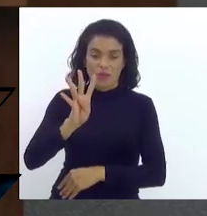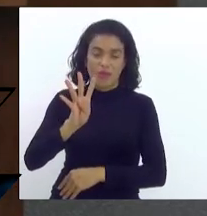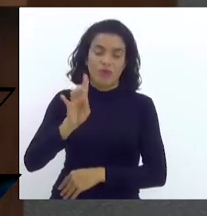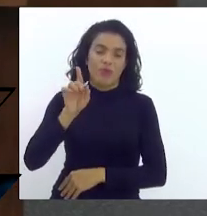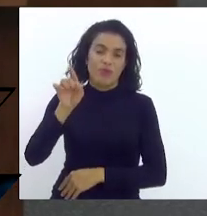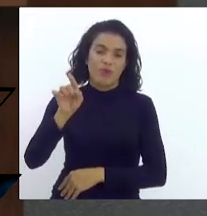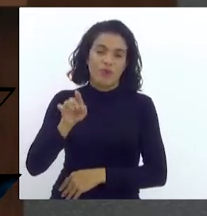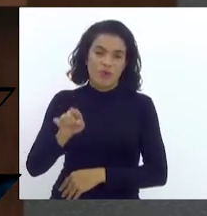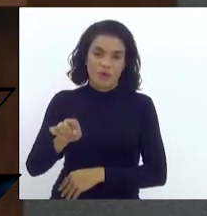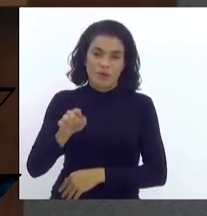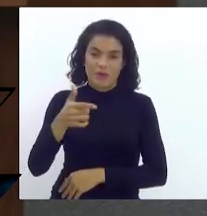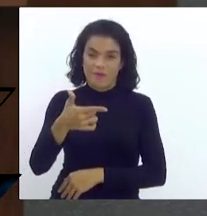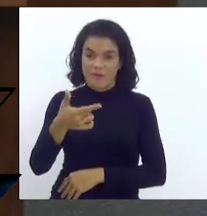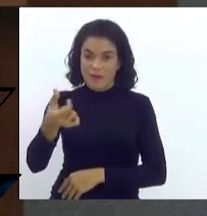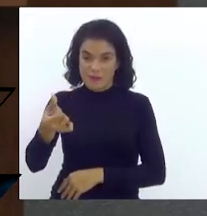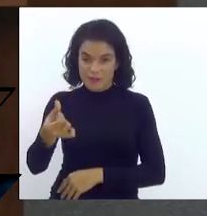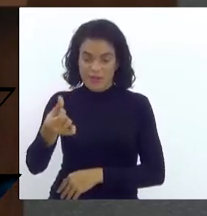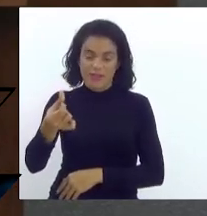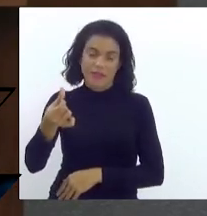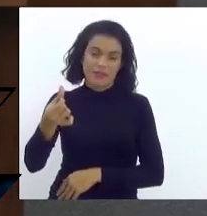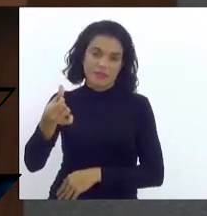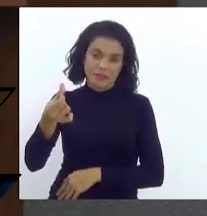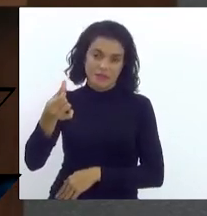horas e 26 minutos.